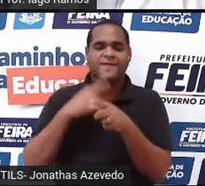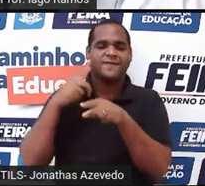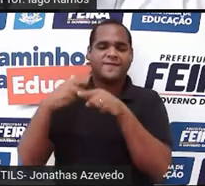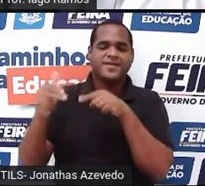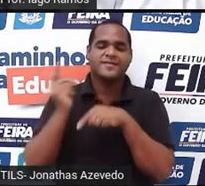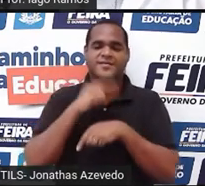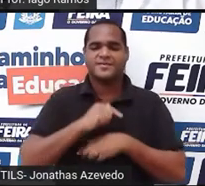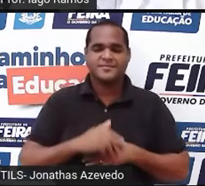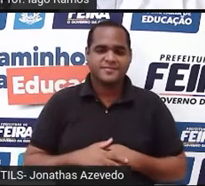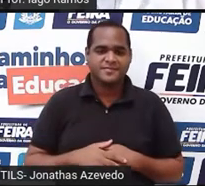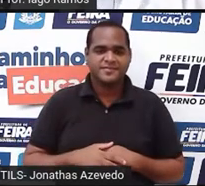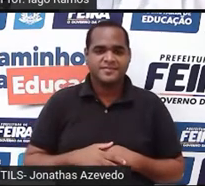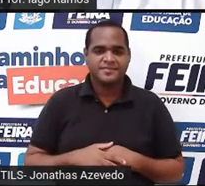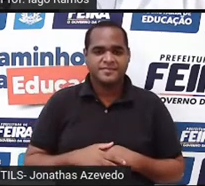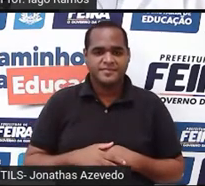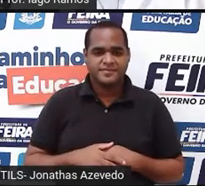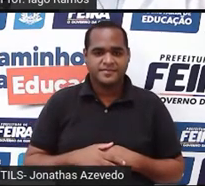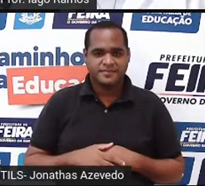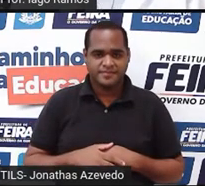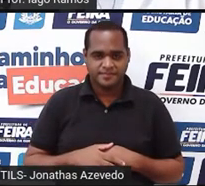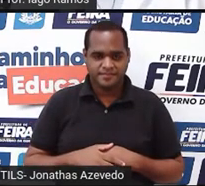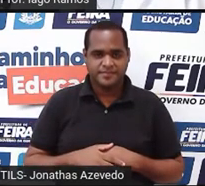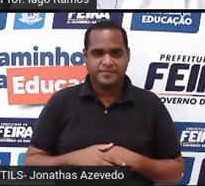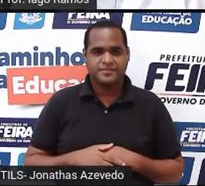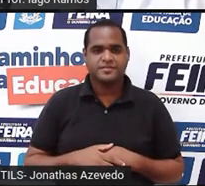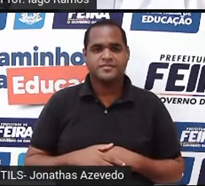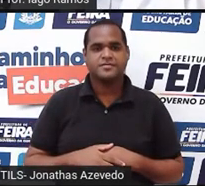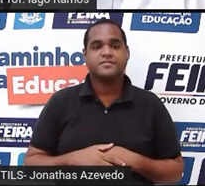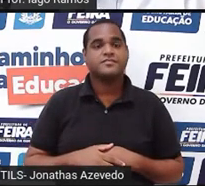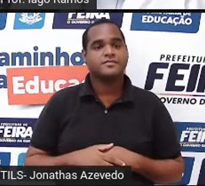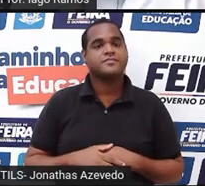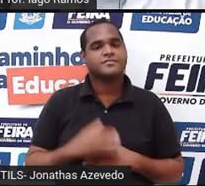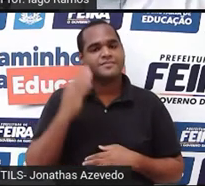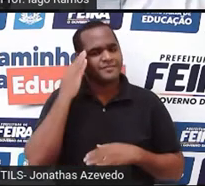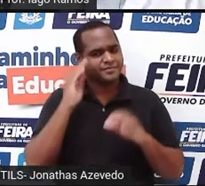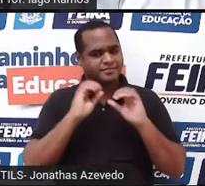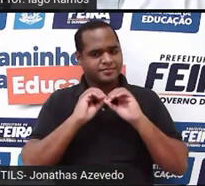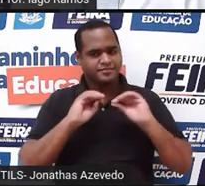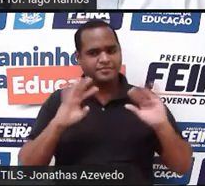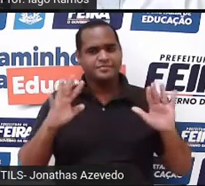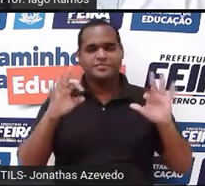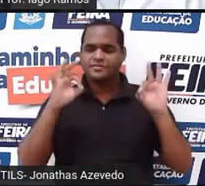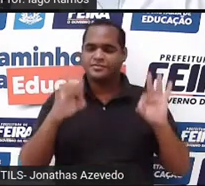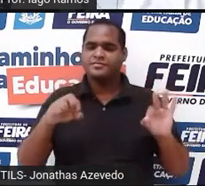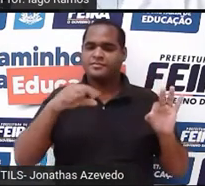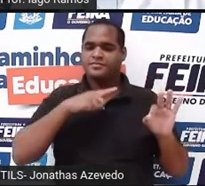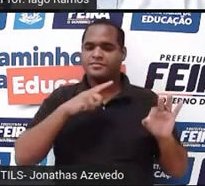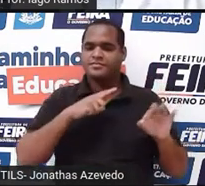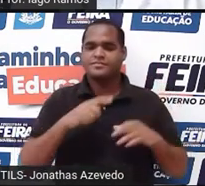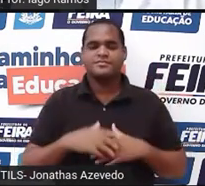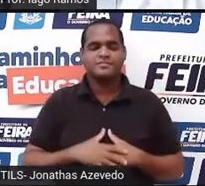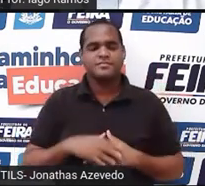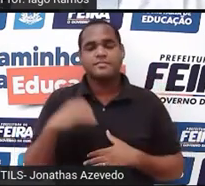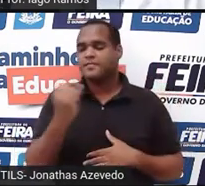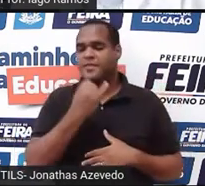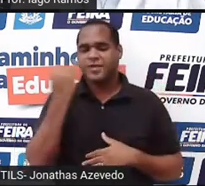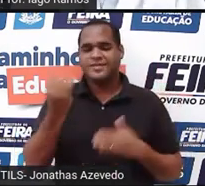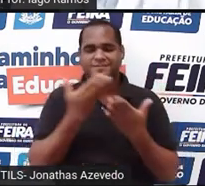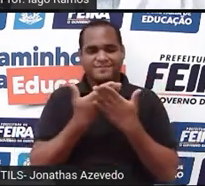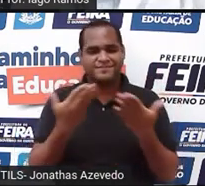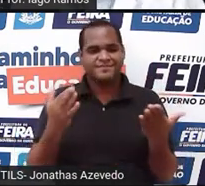distância certo Tá bom até aqui entender o quanto né esse momento é muito importante